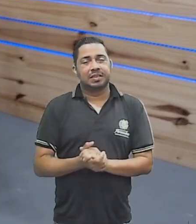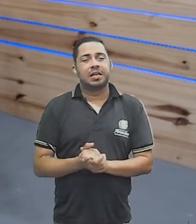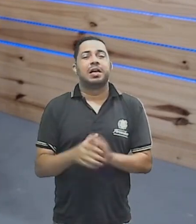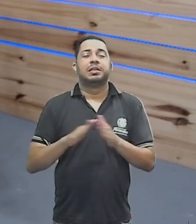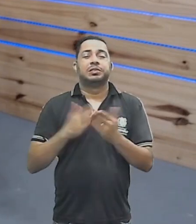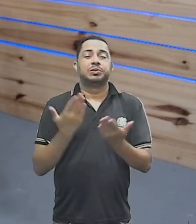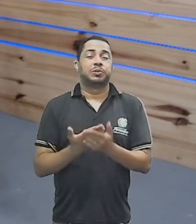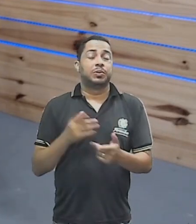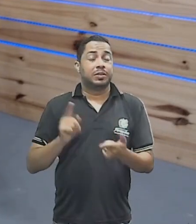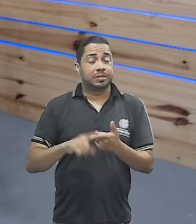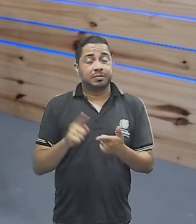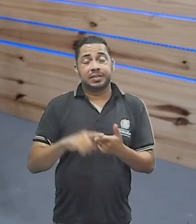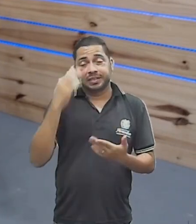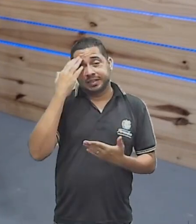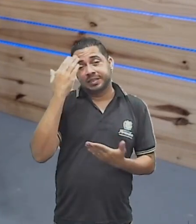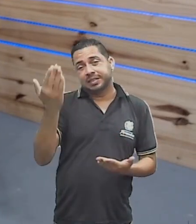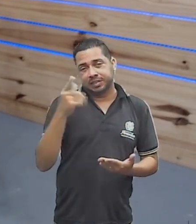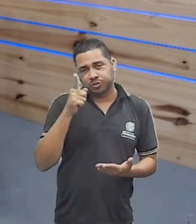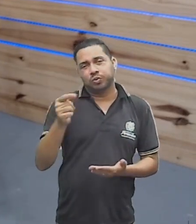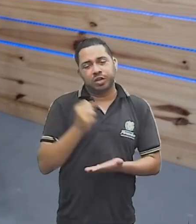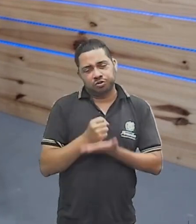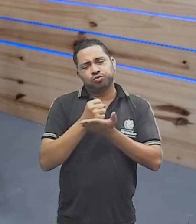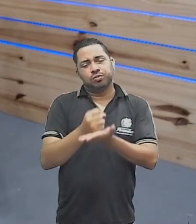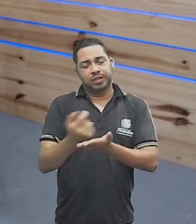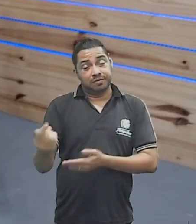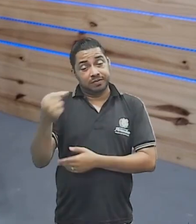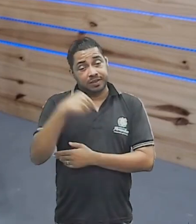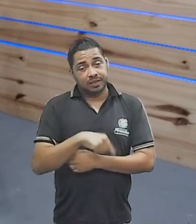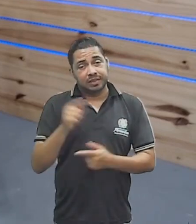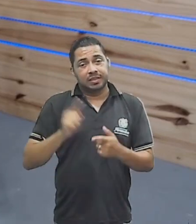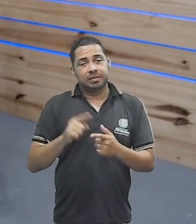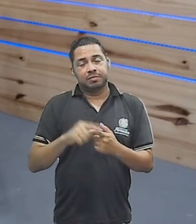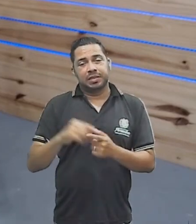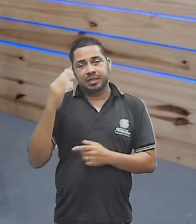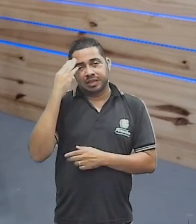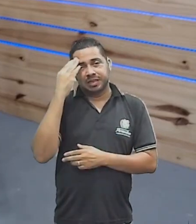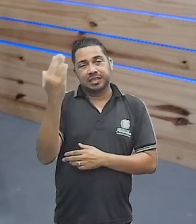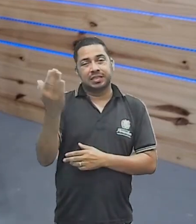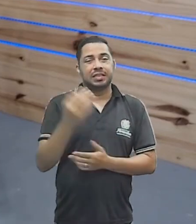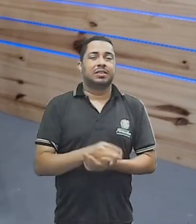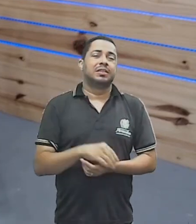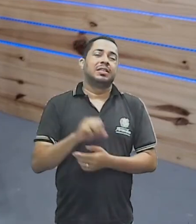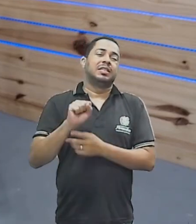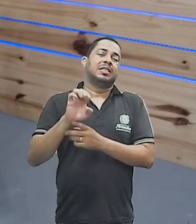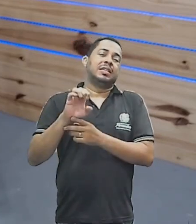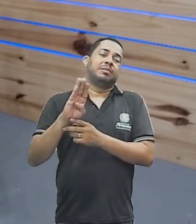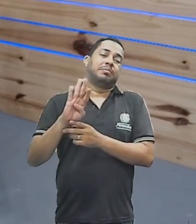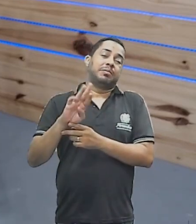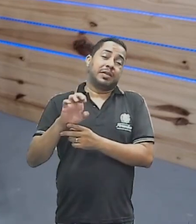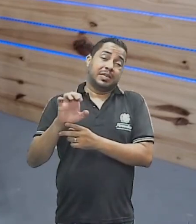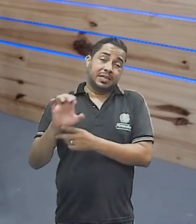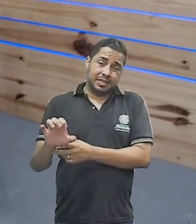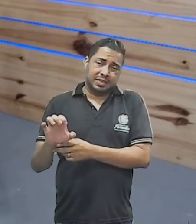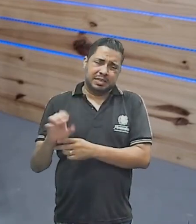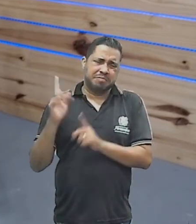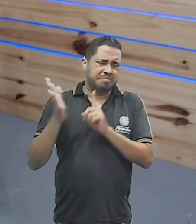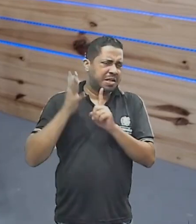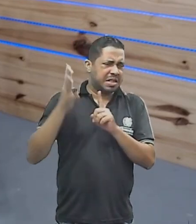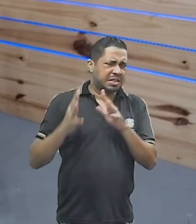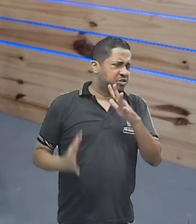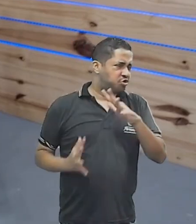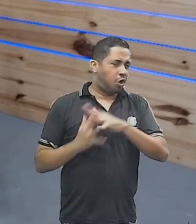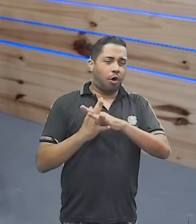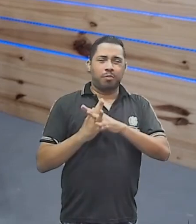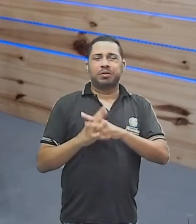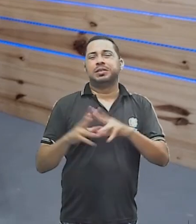escola também agradece muito, né, a sua colaboração em ter vindo aqui. Agradeço também ao Sebrae, né, que disponibilizou essa palestrante top para trazer essa